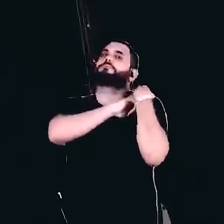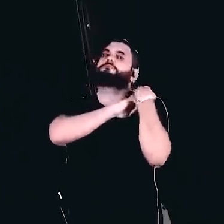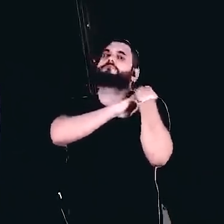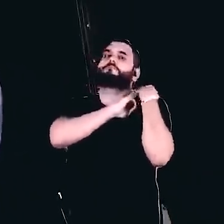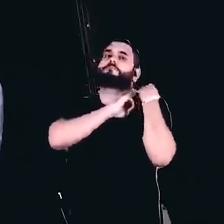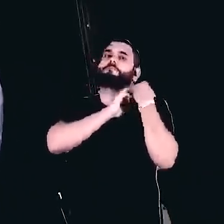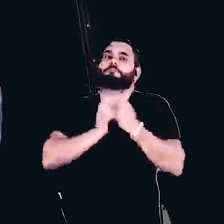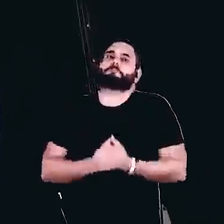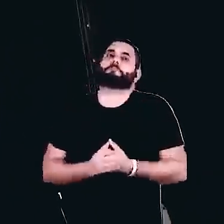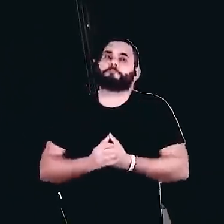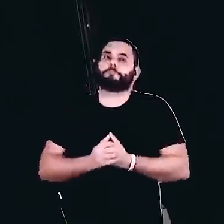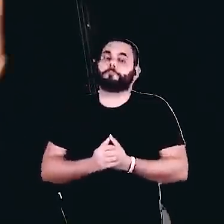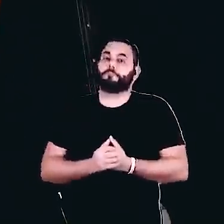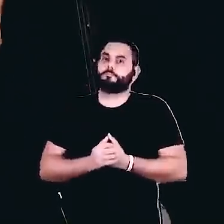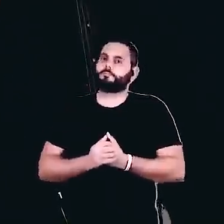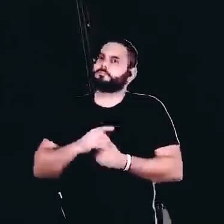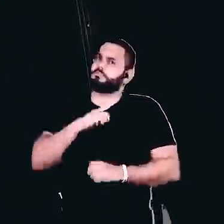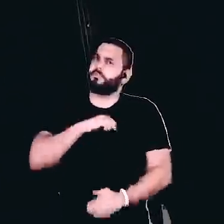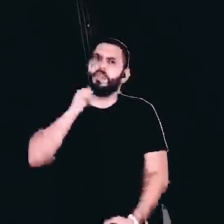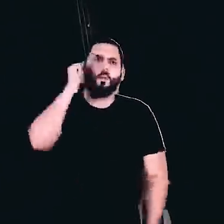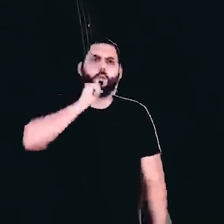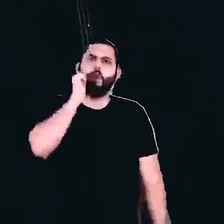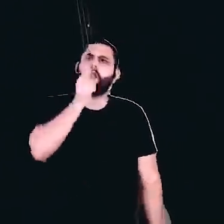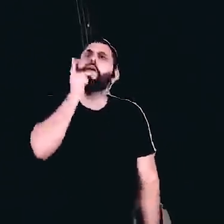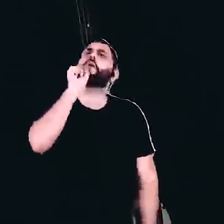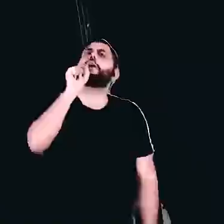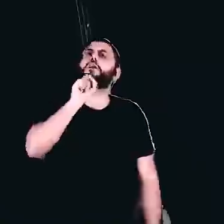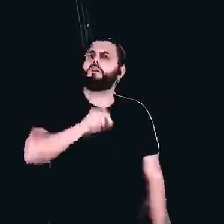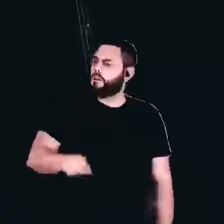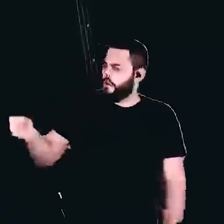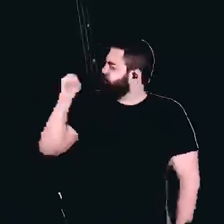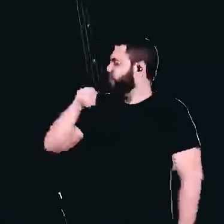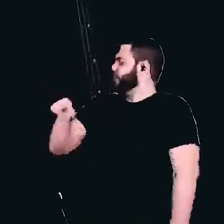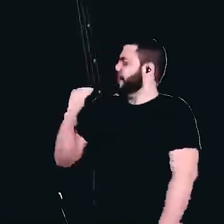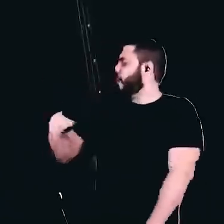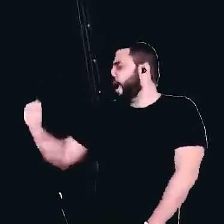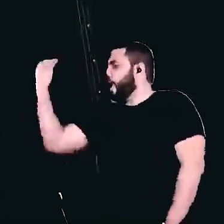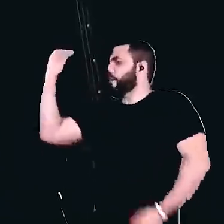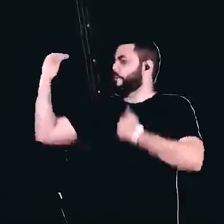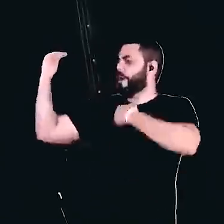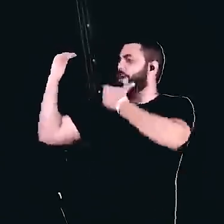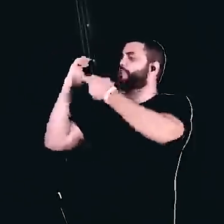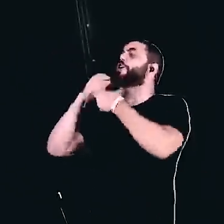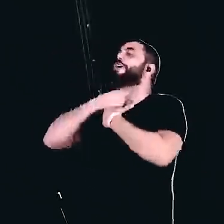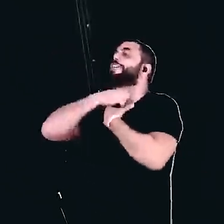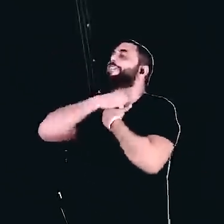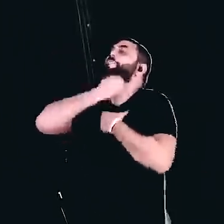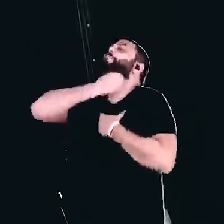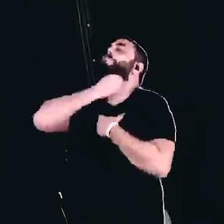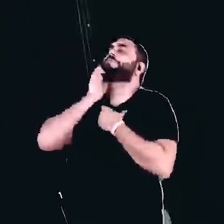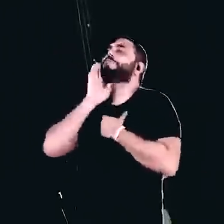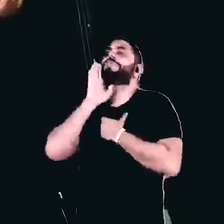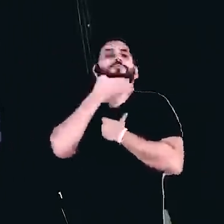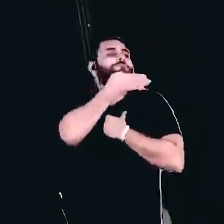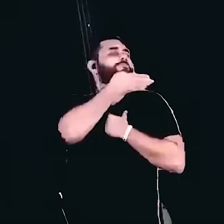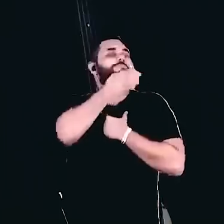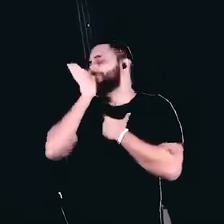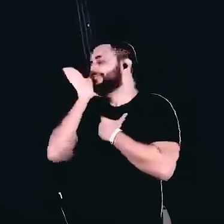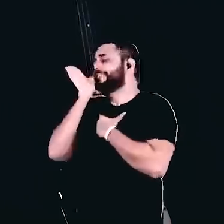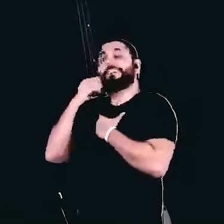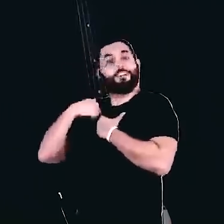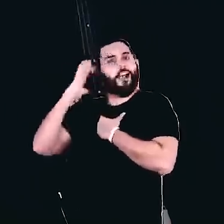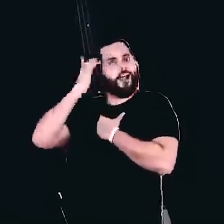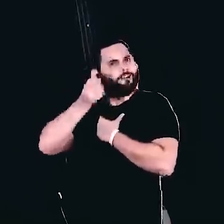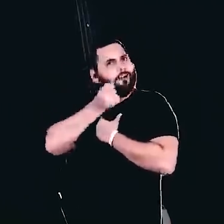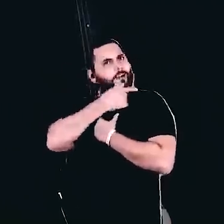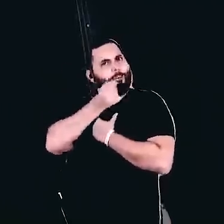responsabilidade. Tem mulher que diz assim, você pode ser o cabeça, mas eu sou o pescoço, né? Movo a cabeça para onde eu quero. E acha